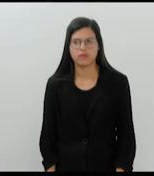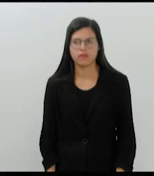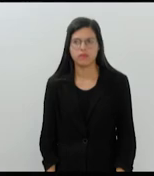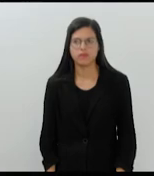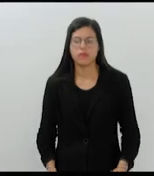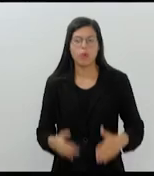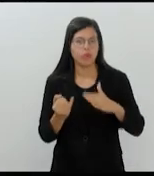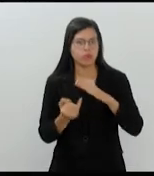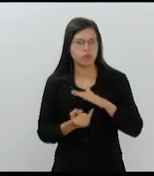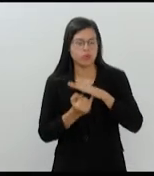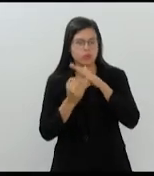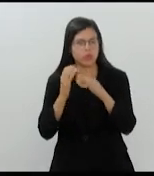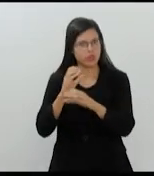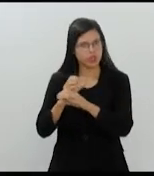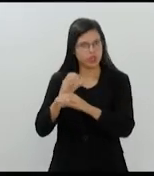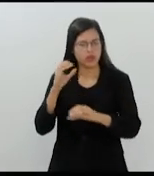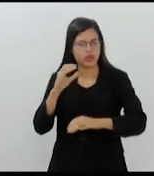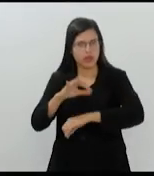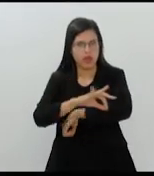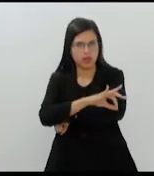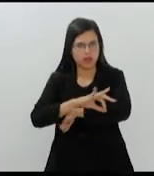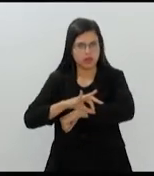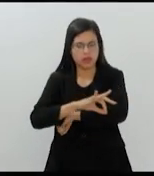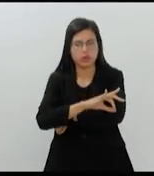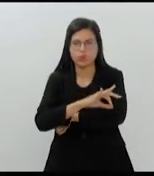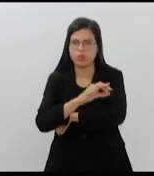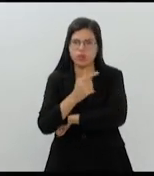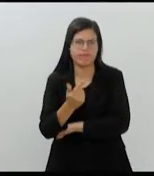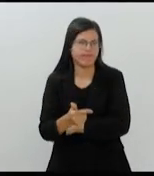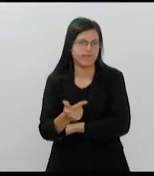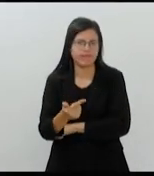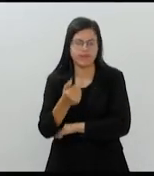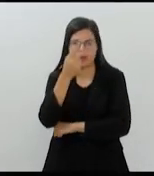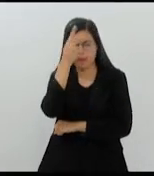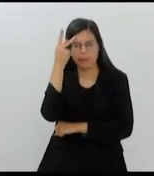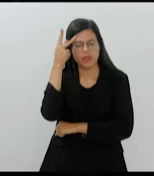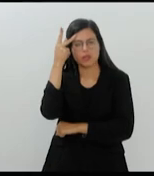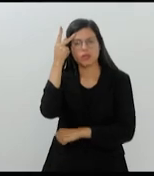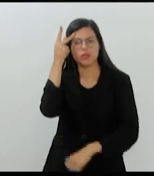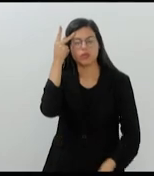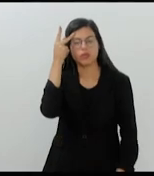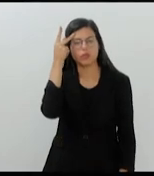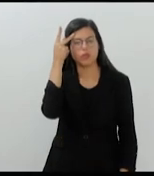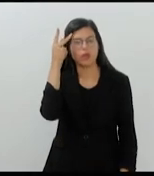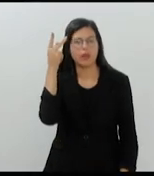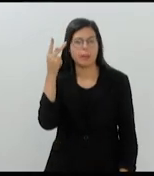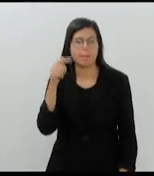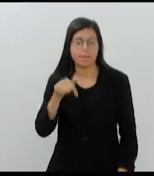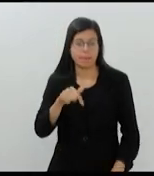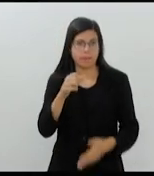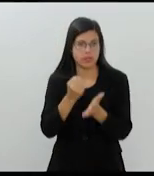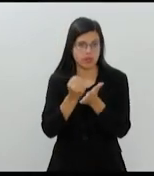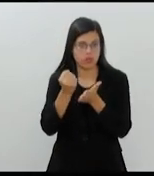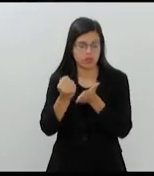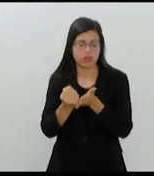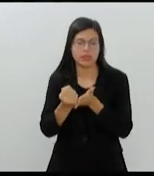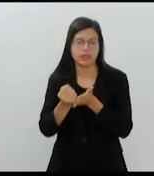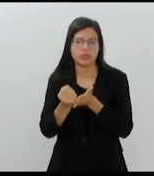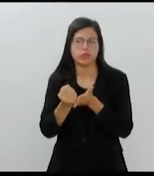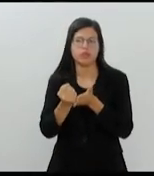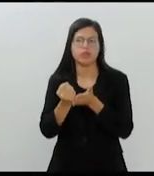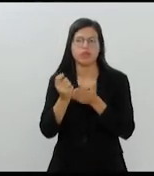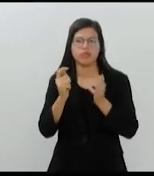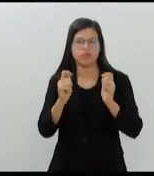Instituto de Engenharia e Arquitetura não tem quadro suficiente. Então, nesses contratos, possivelmente,